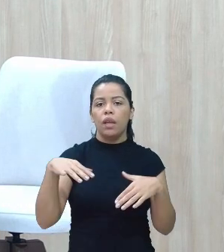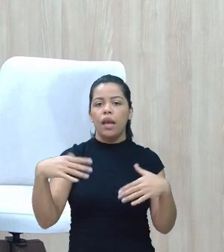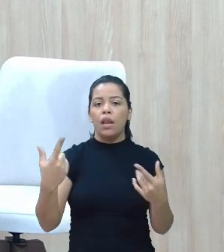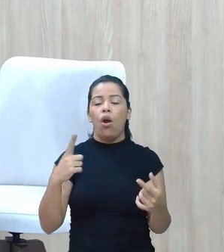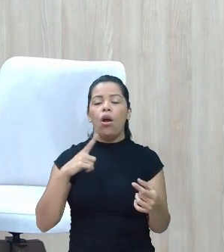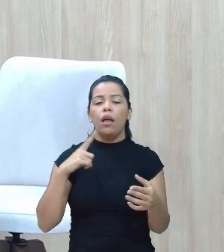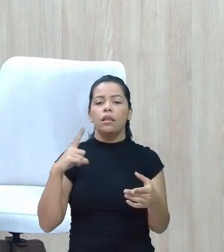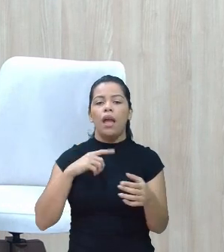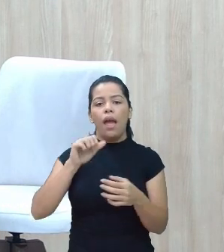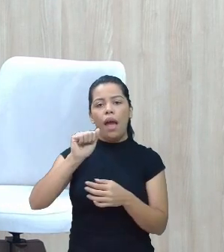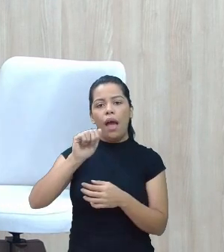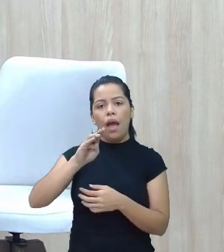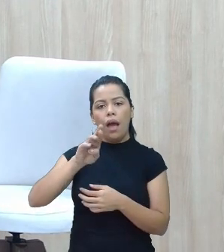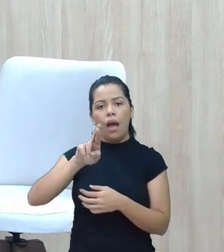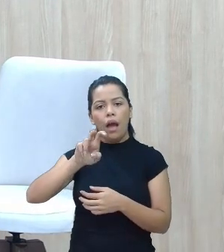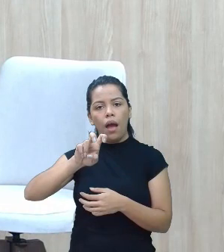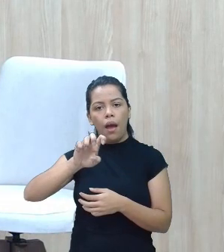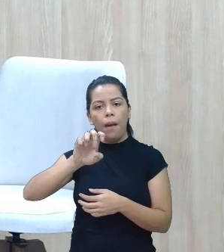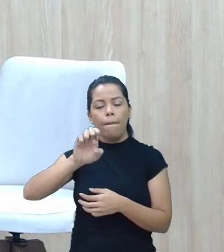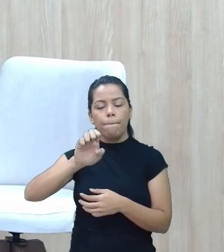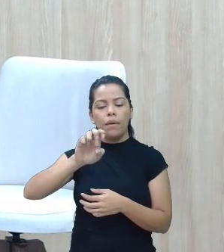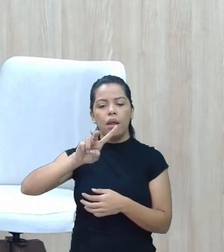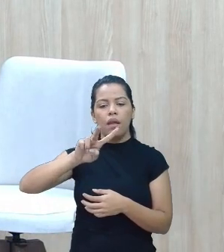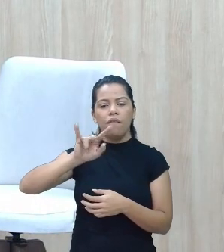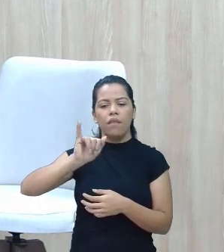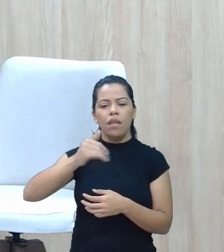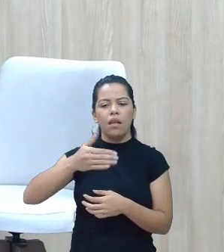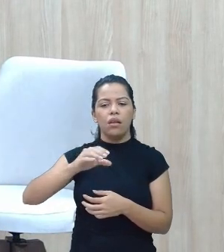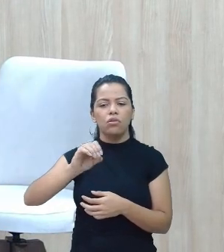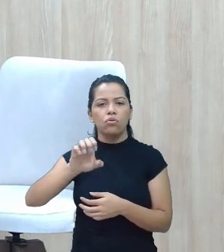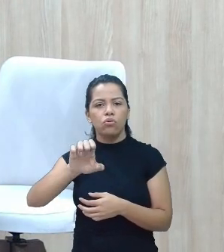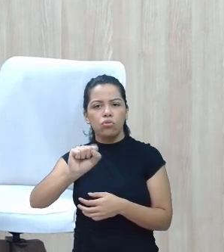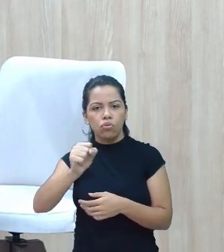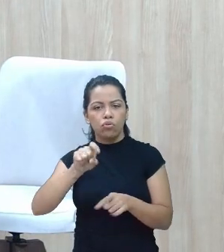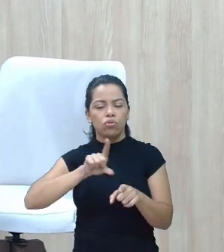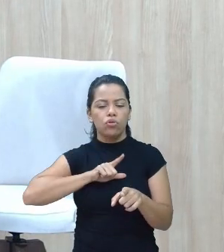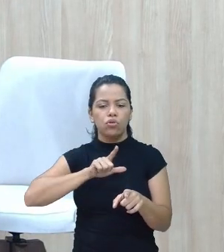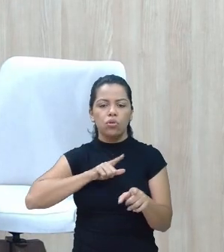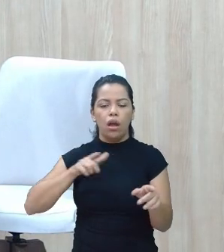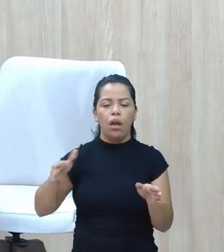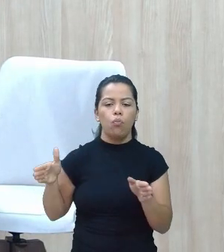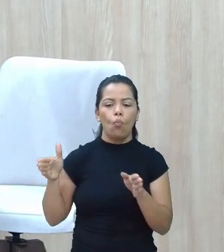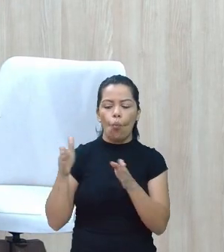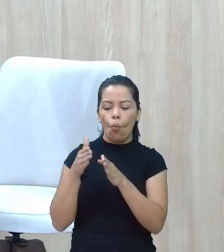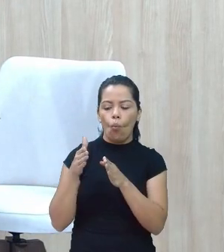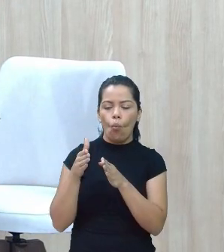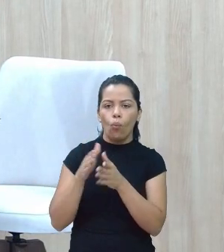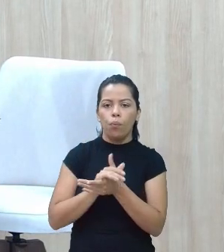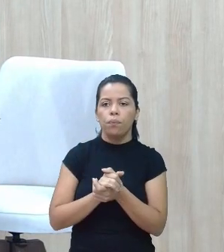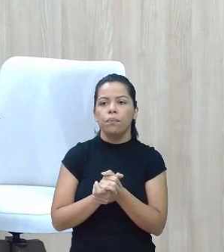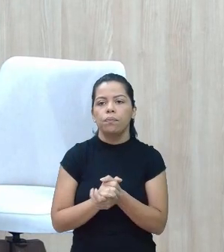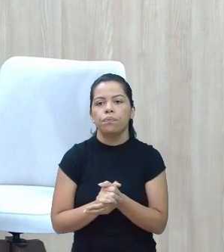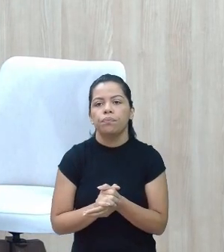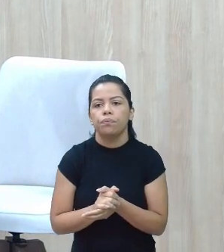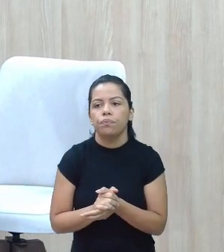abbreviations, né? Abreviações, como é o caso do minute, como é o caso do love. Depois temos aí,